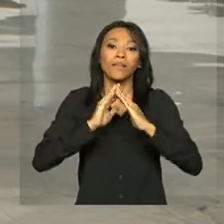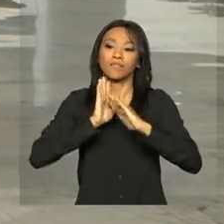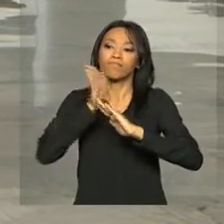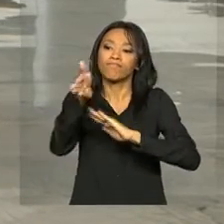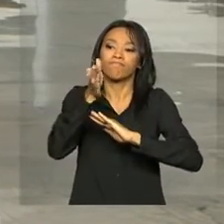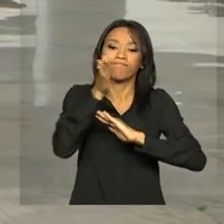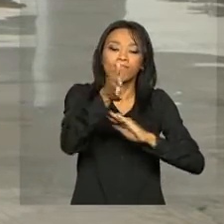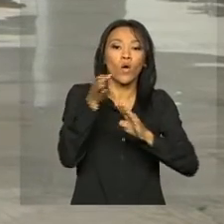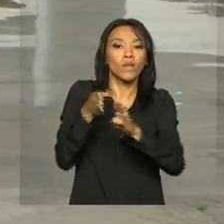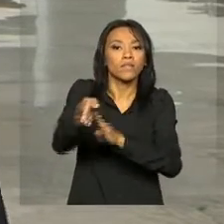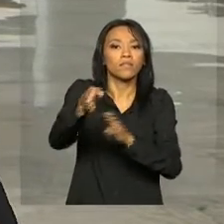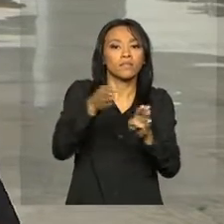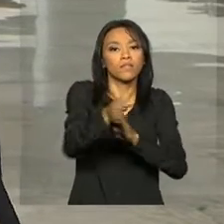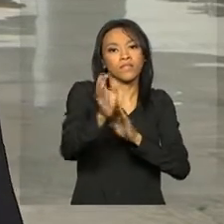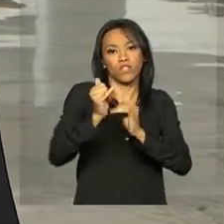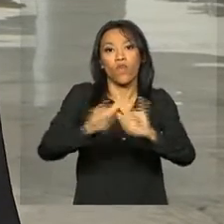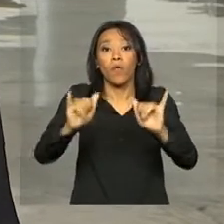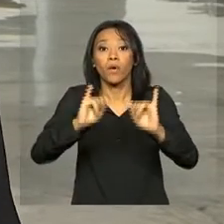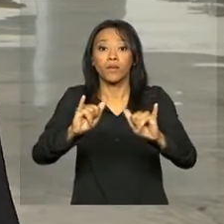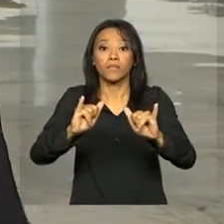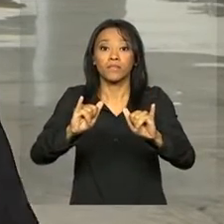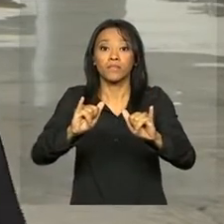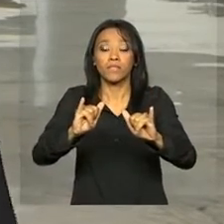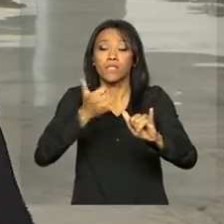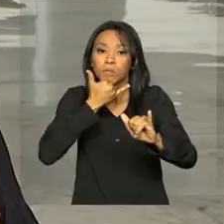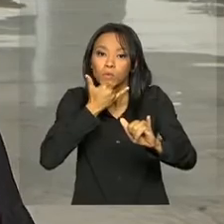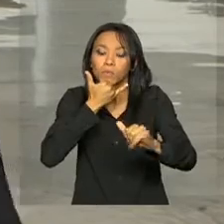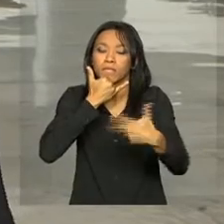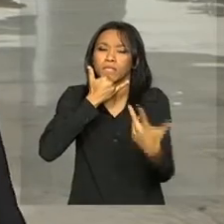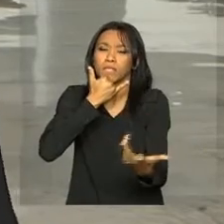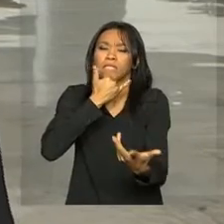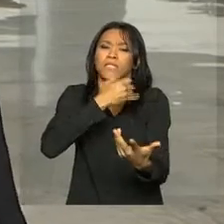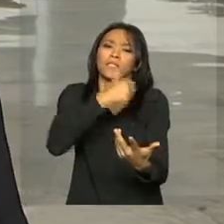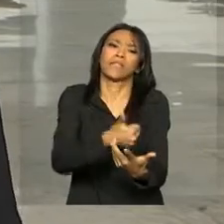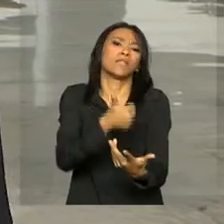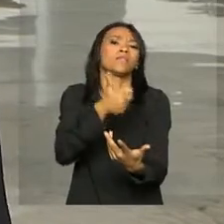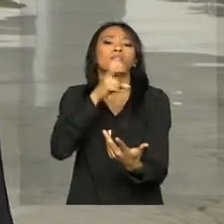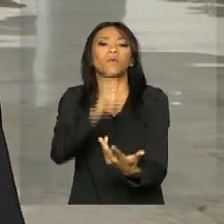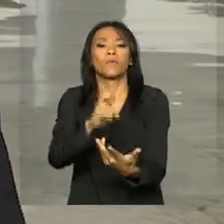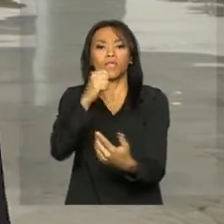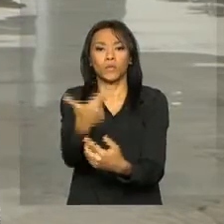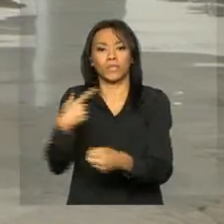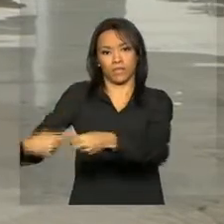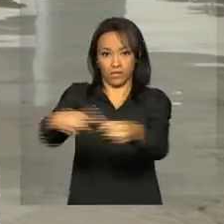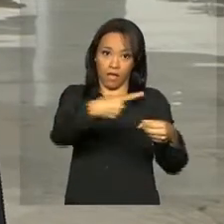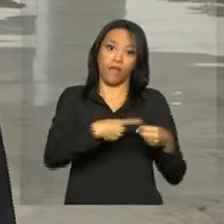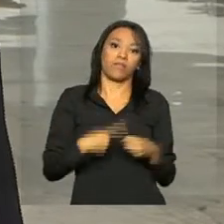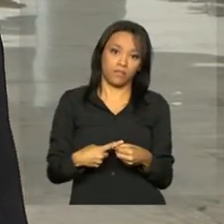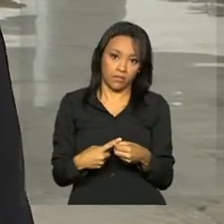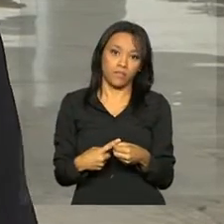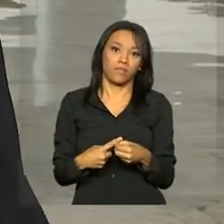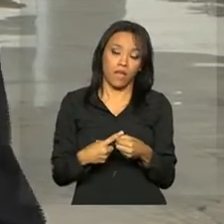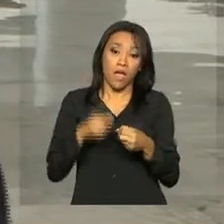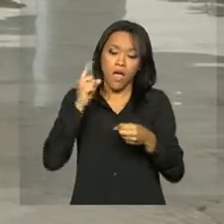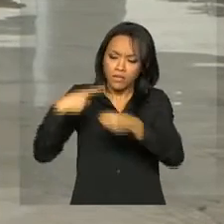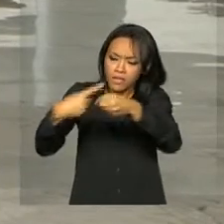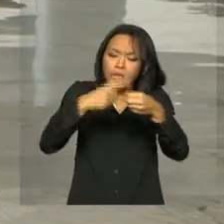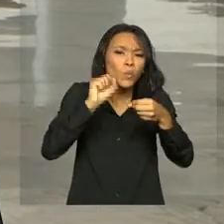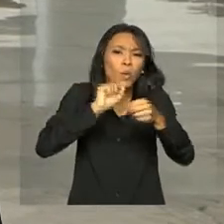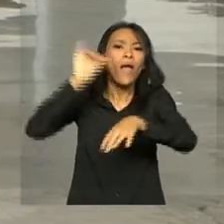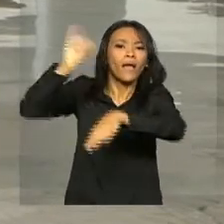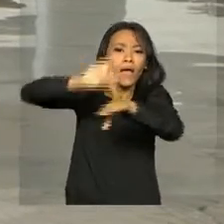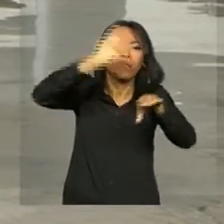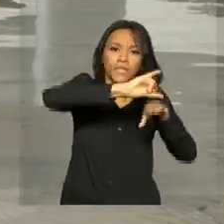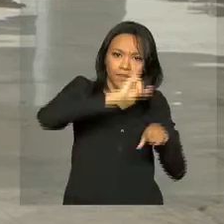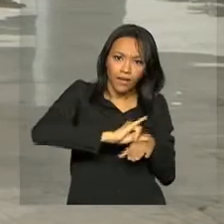passando orientações em 69 152 cidades essas cidades jaime são as capitais e